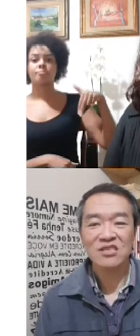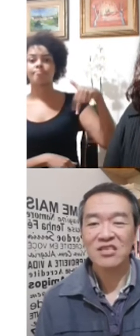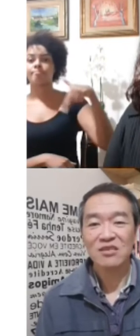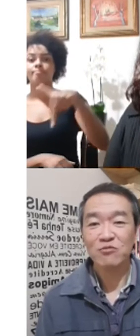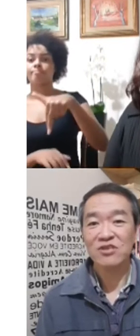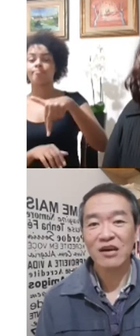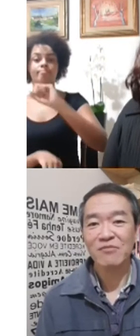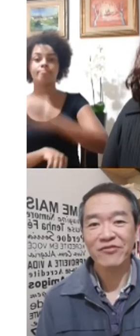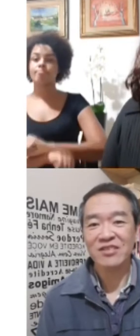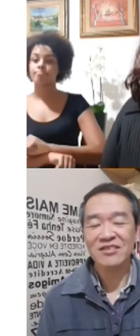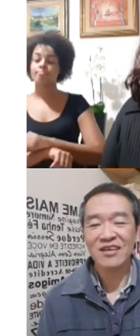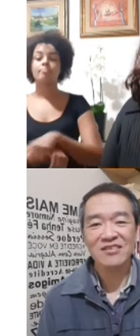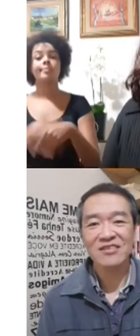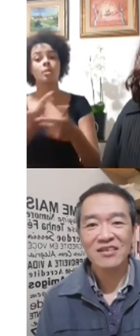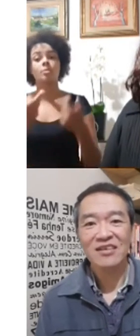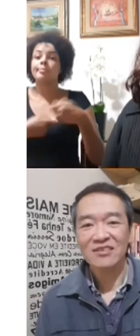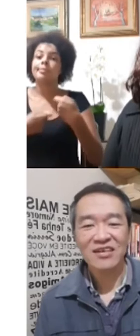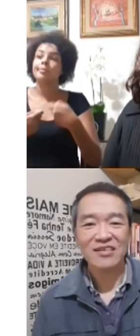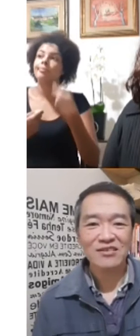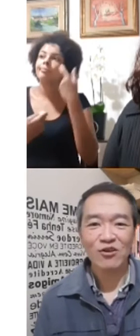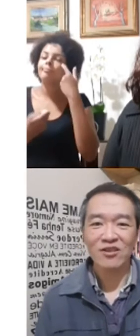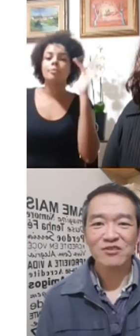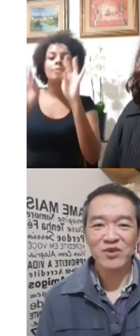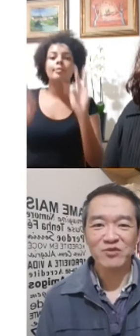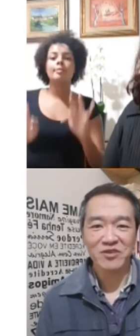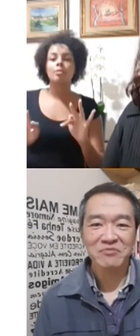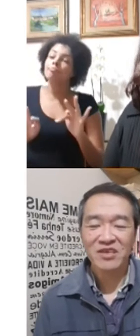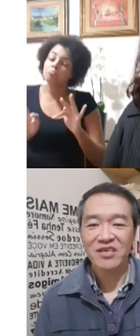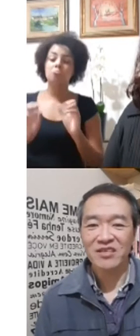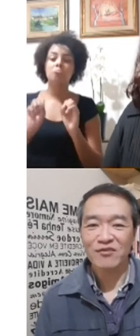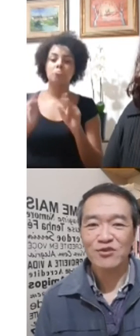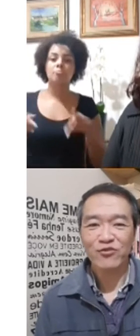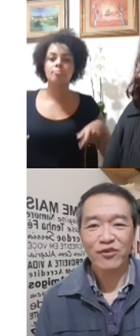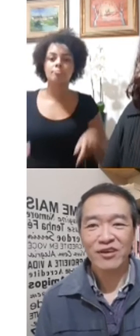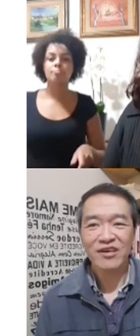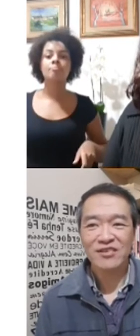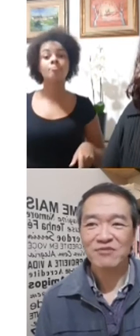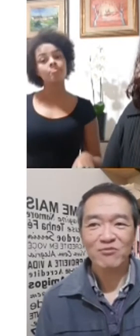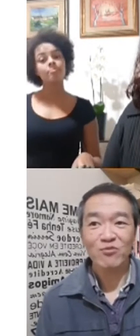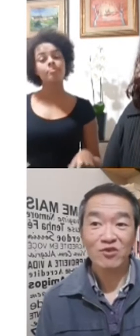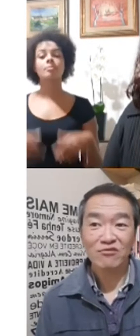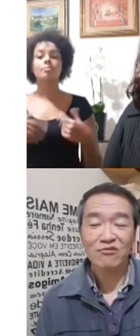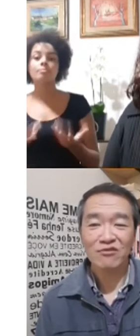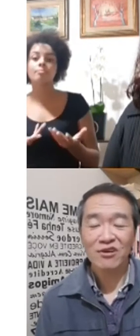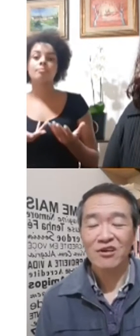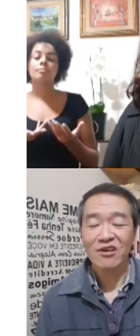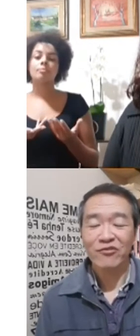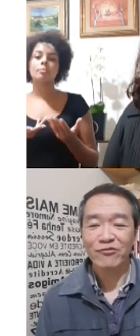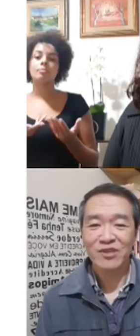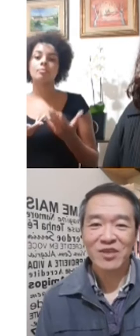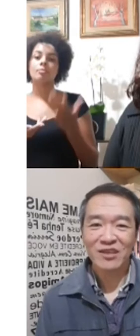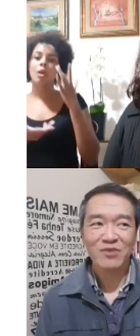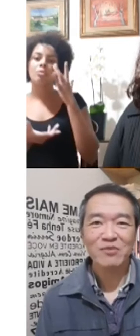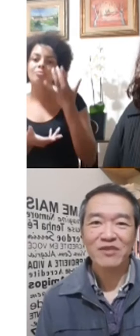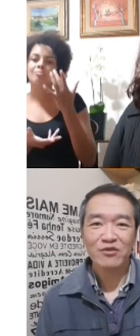que eu tinha que buscar minha felicidade na cadeira de rodas mesmo, né? Então isso foi, acho que muito,